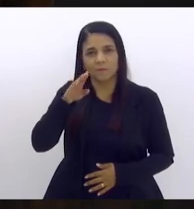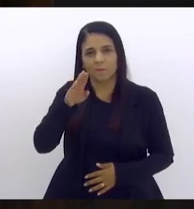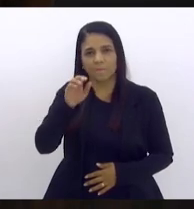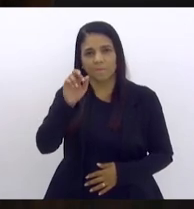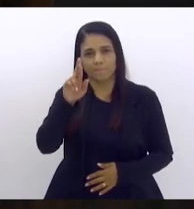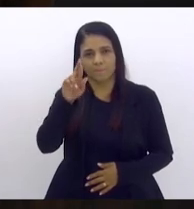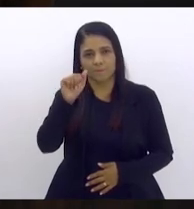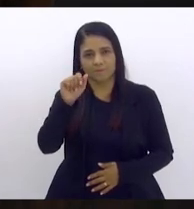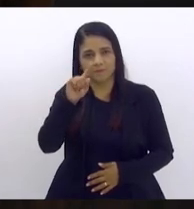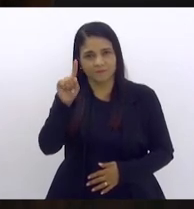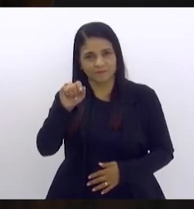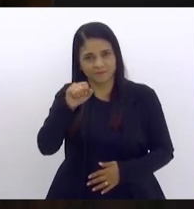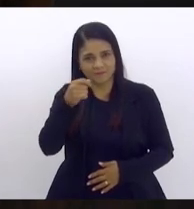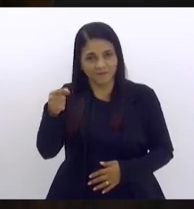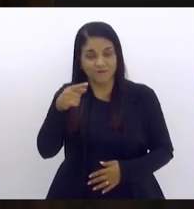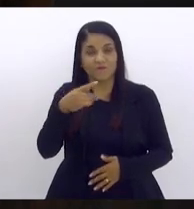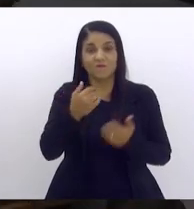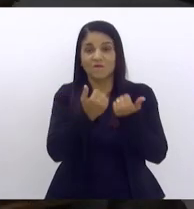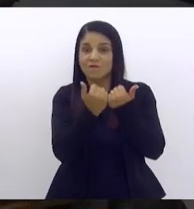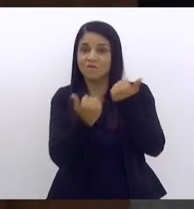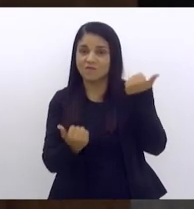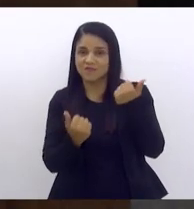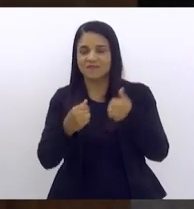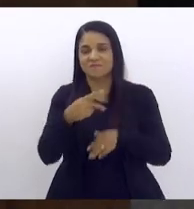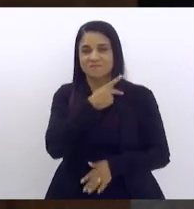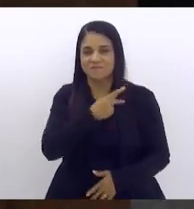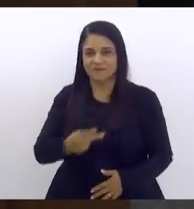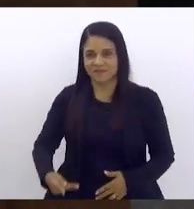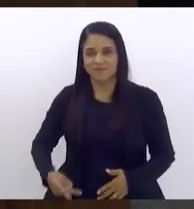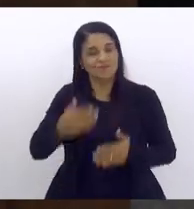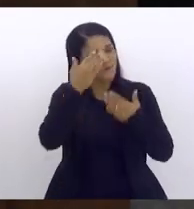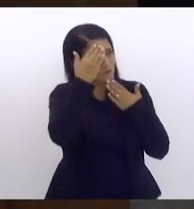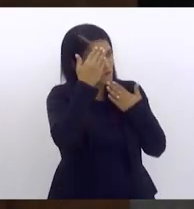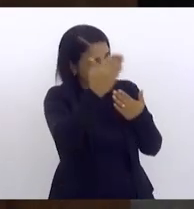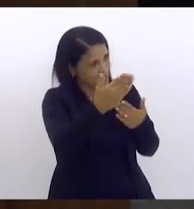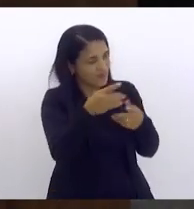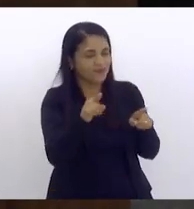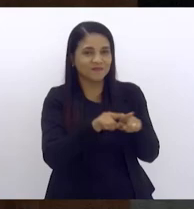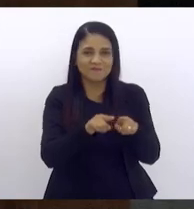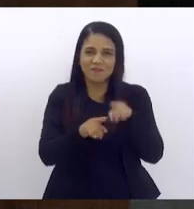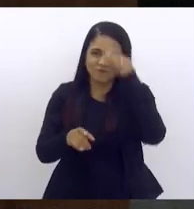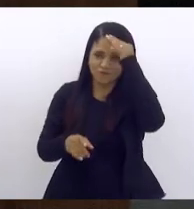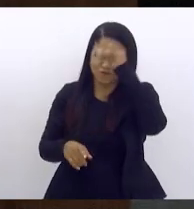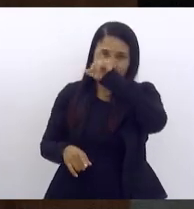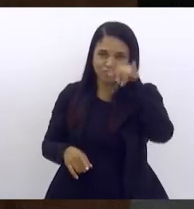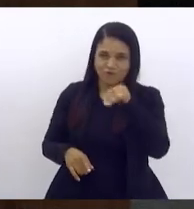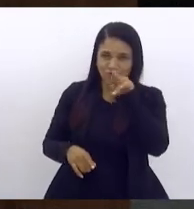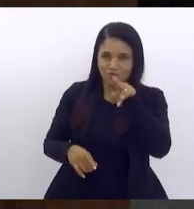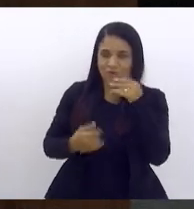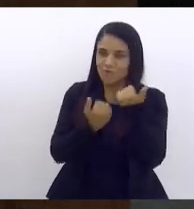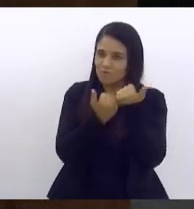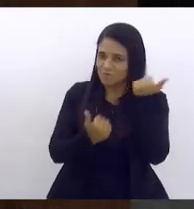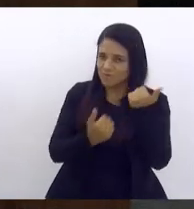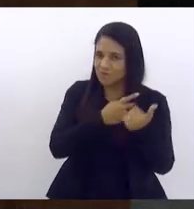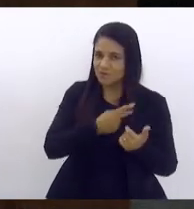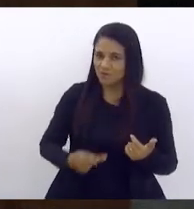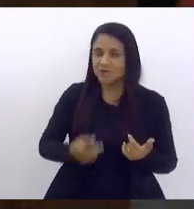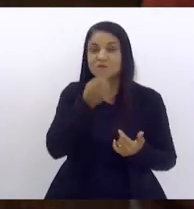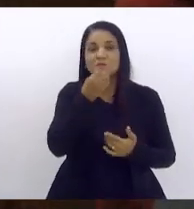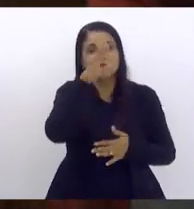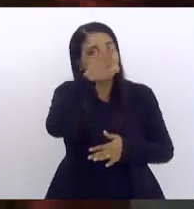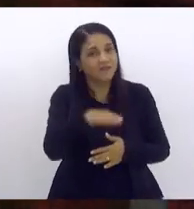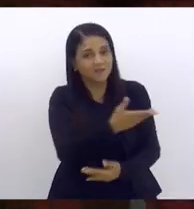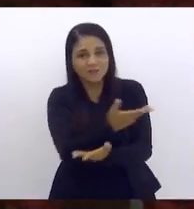Brazão, nosso vice-presidente. Obrigado, nossa vice-presidente também aí. Quero dar boa tarde a todos e quero anunciar